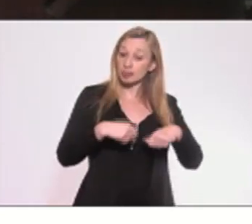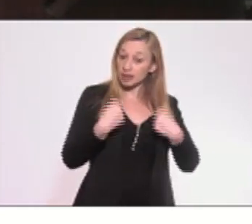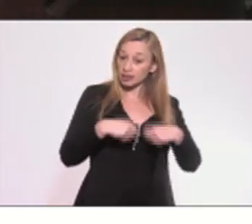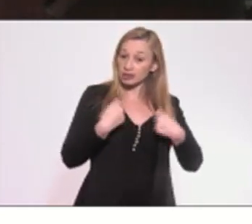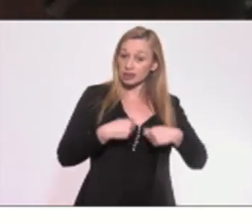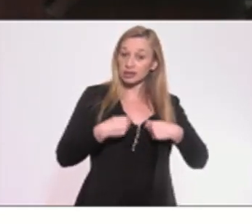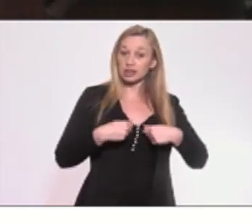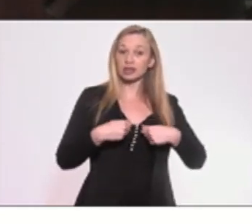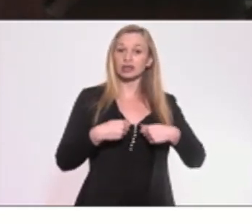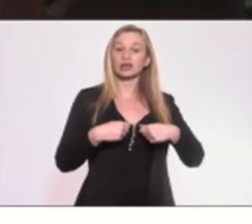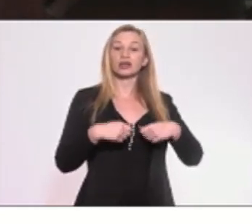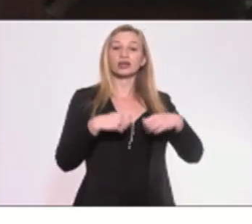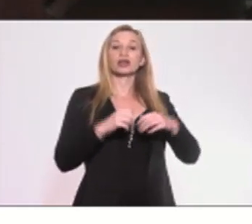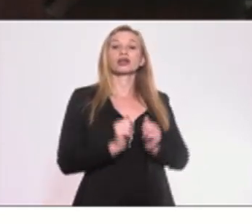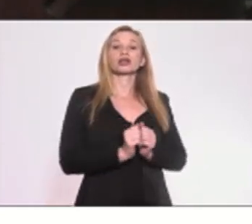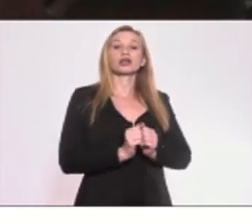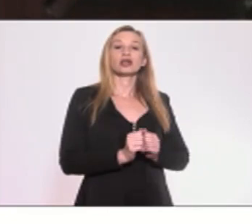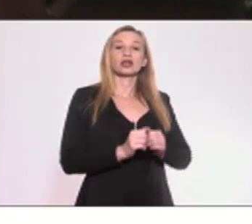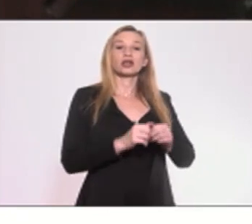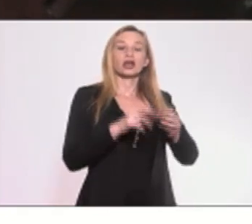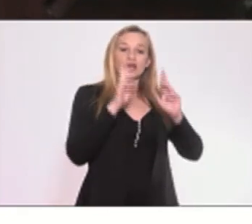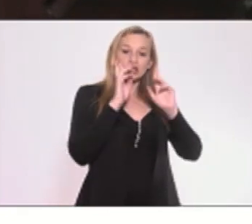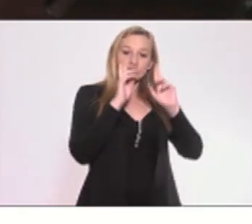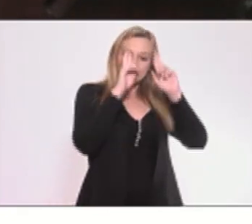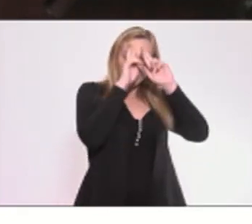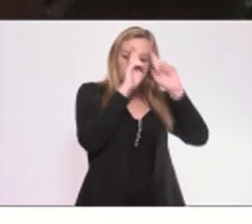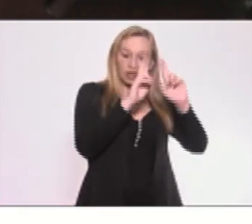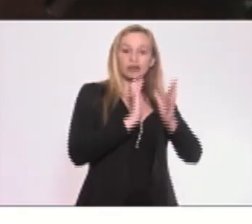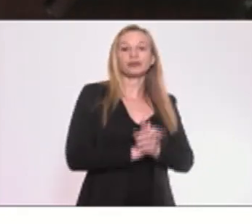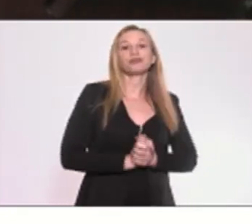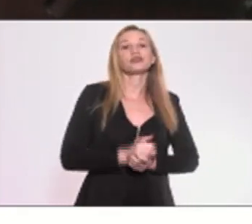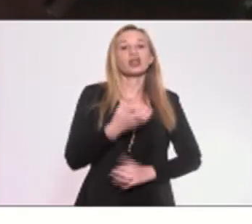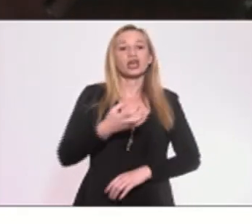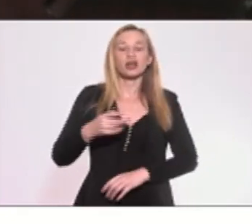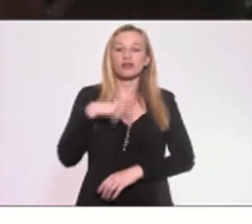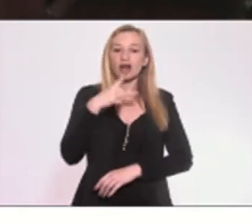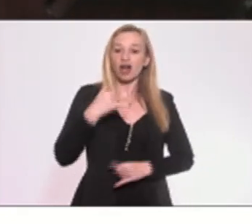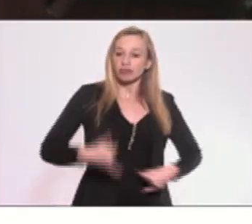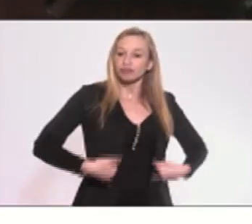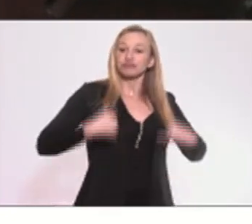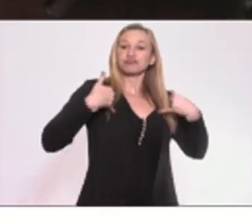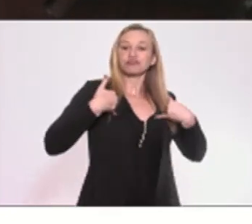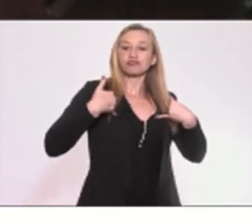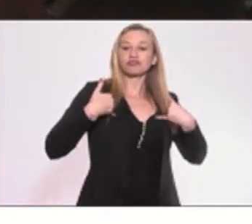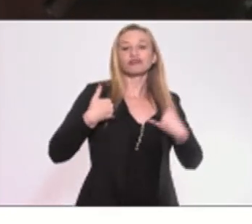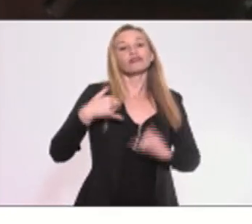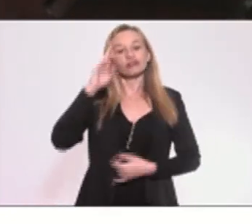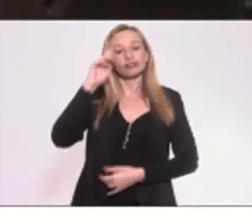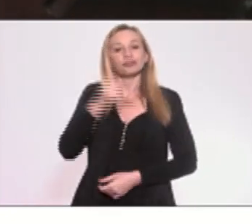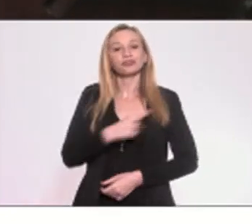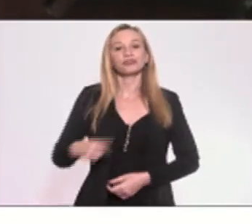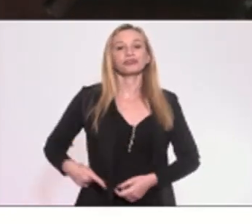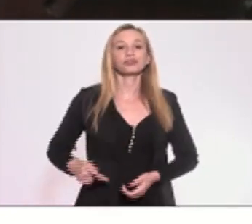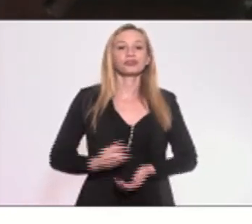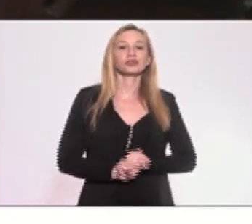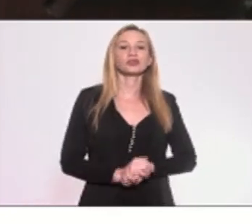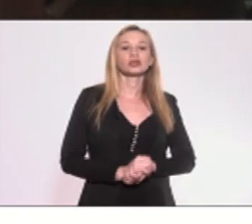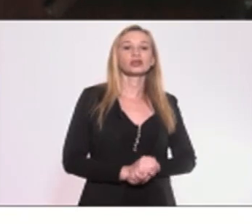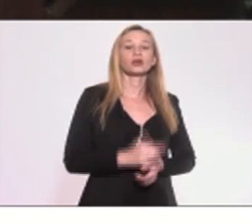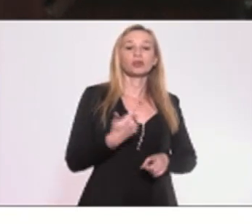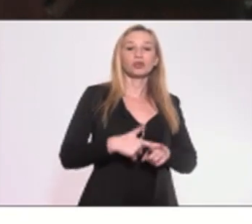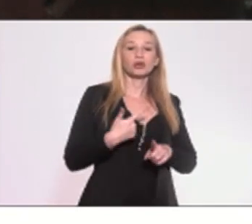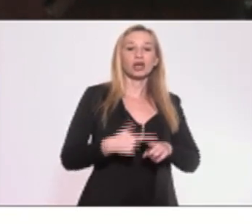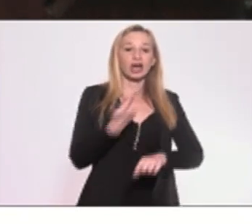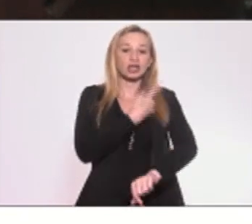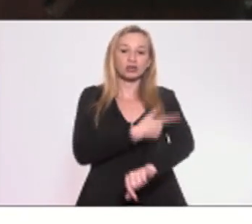mãos. Eu quero dizer que é motivo de orgulho para mim, presidente, porque a maior